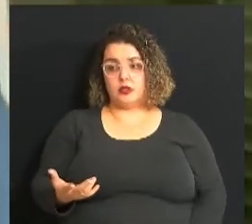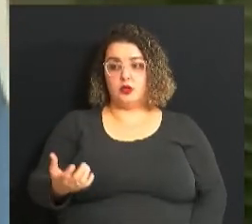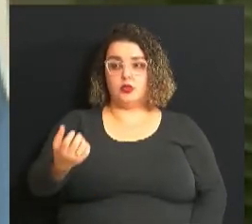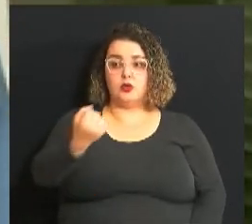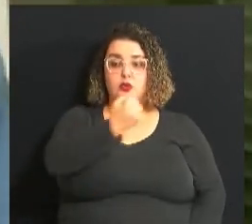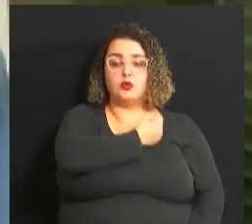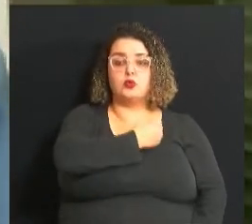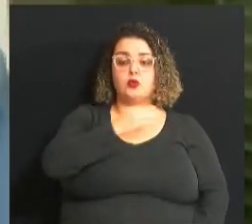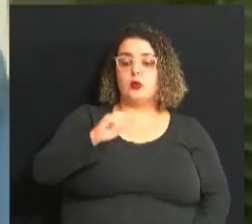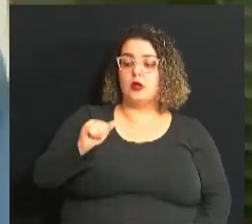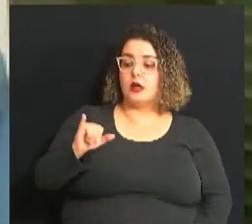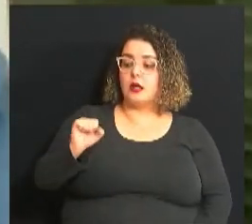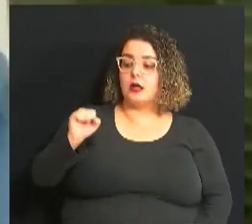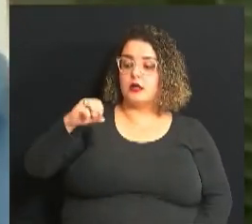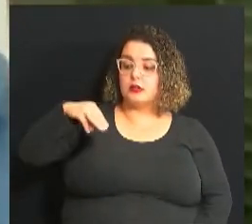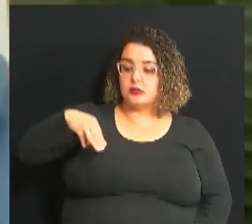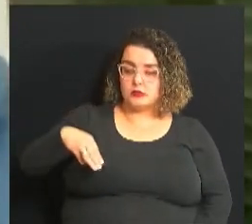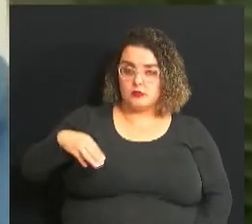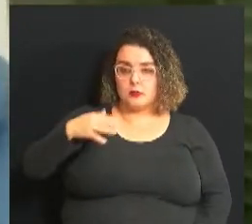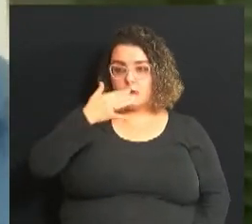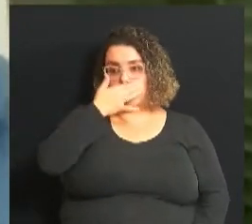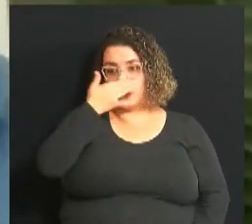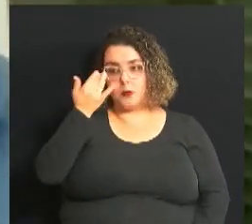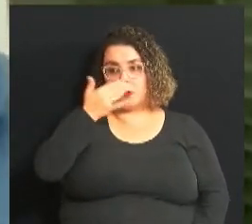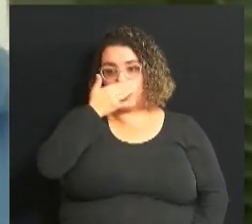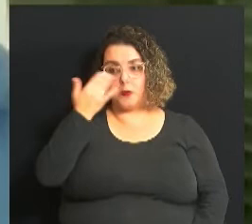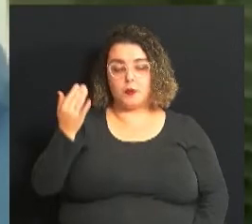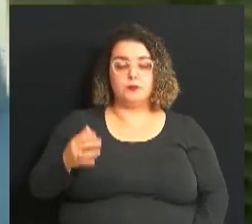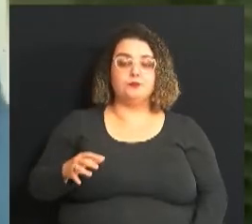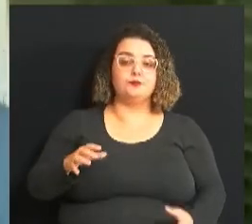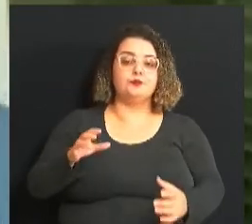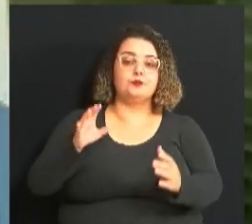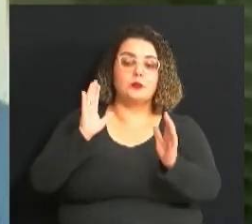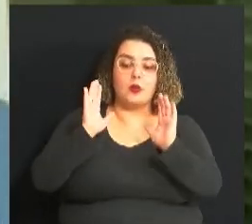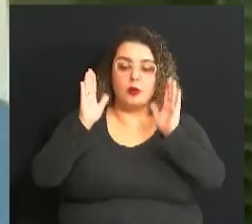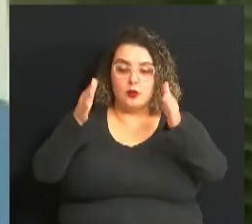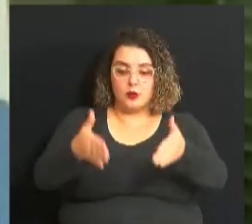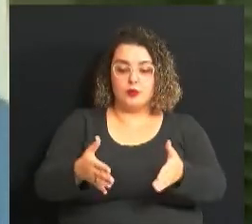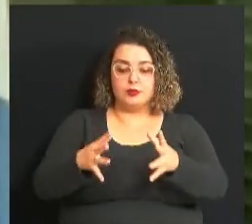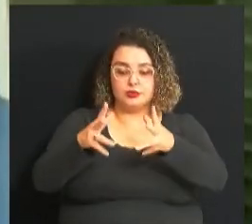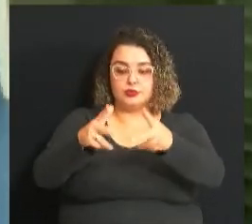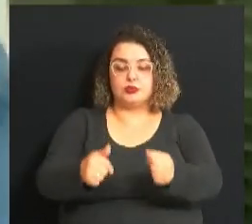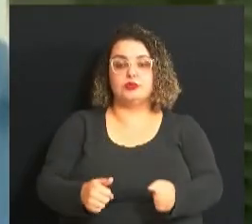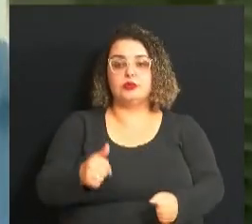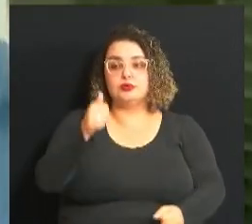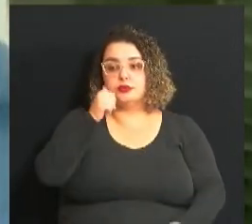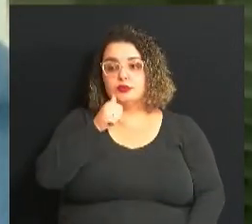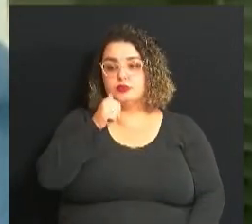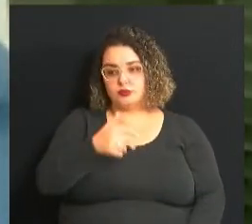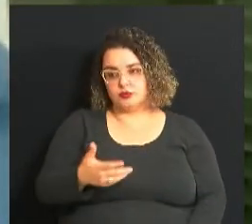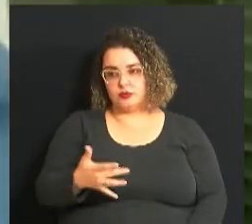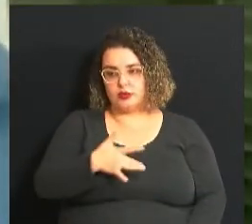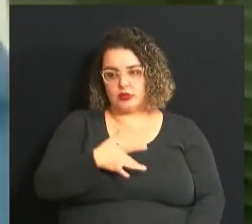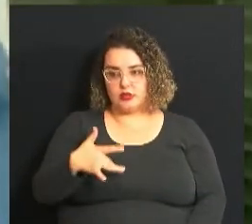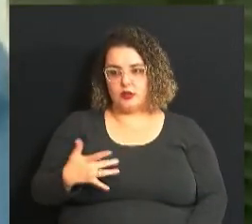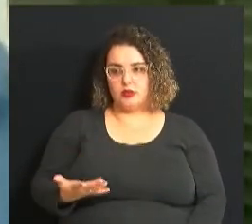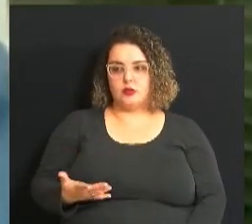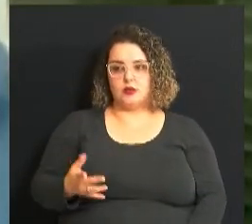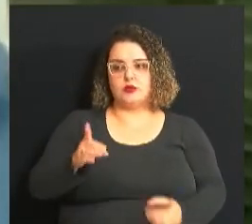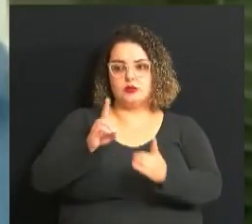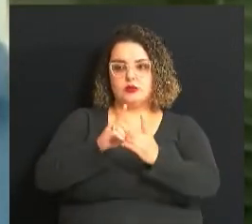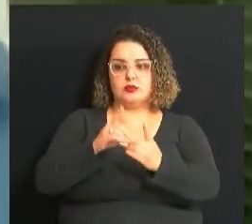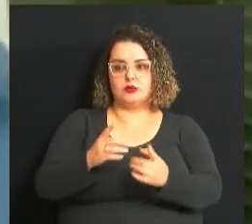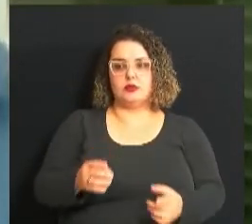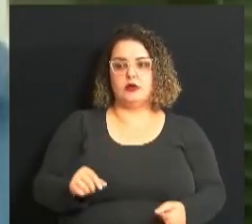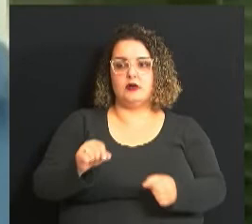CAISM, que é o Centro de Atenção Integral à Saúde da Mulher, quantas mulheres estão esperando para fazer uma